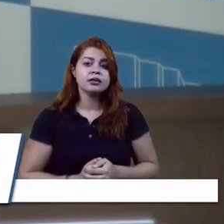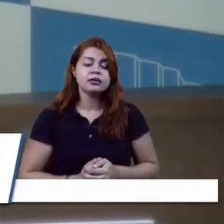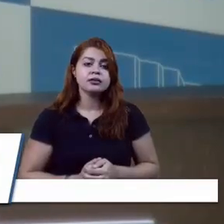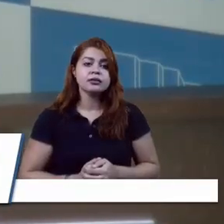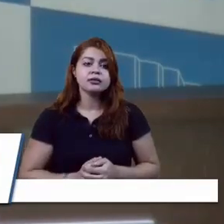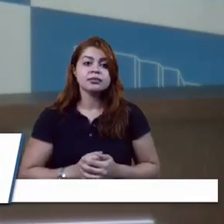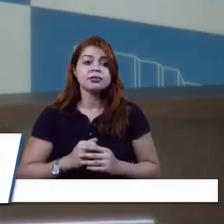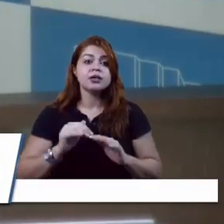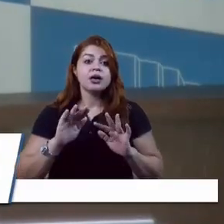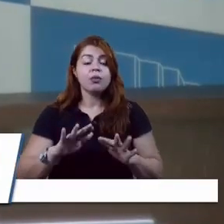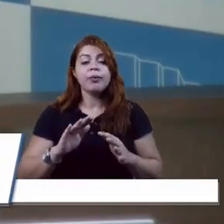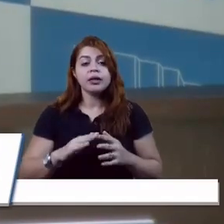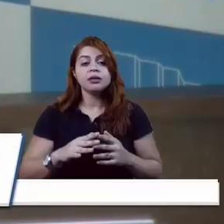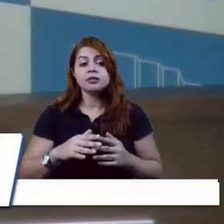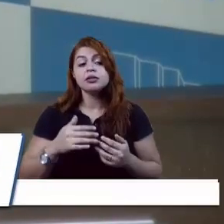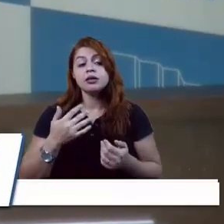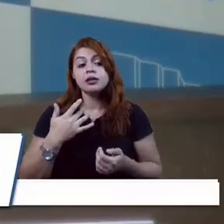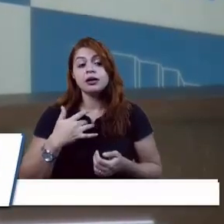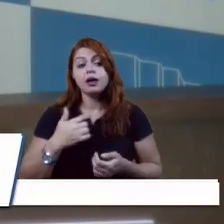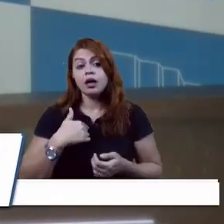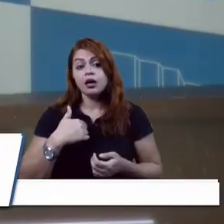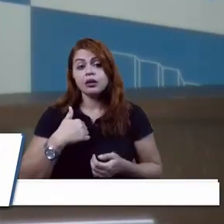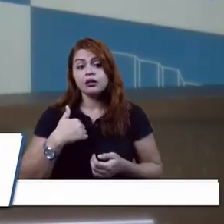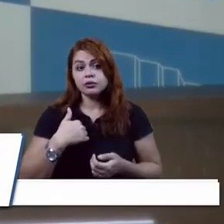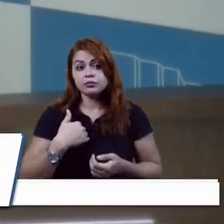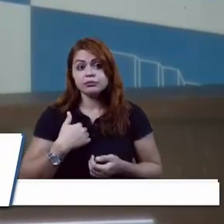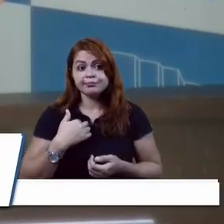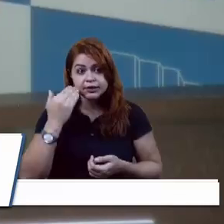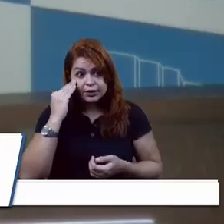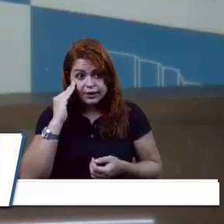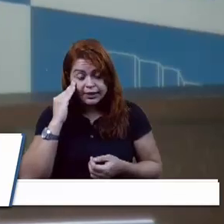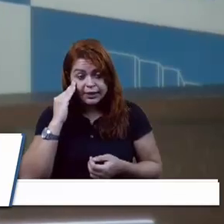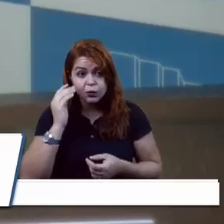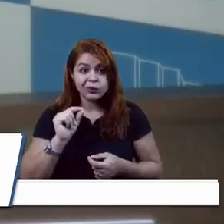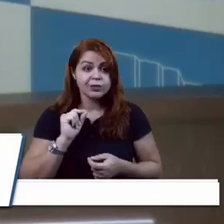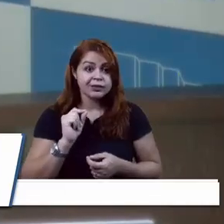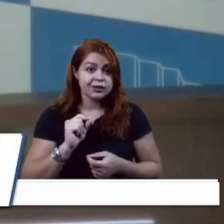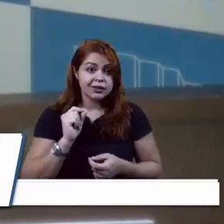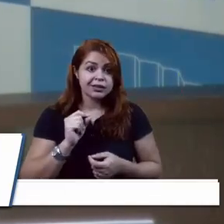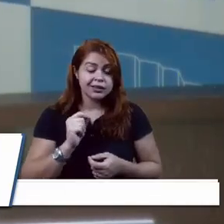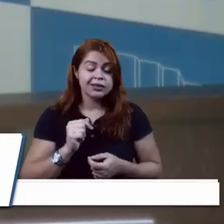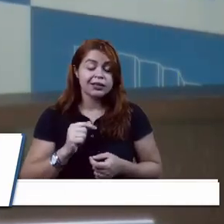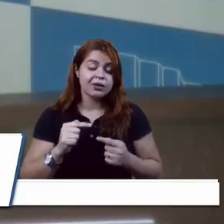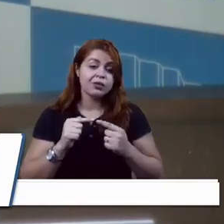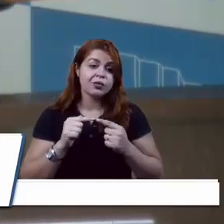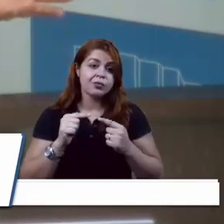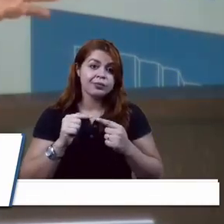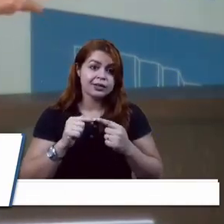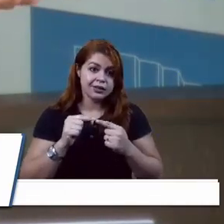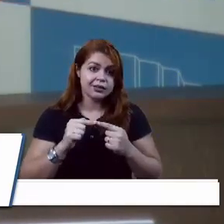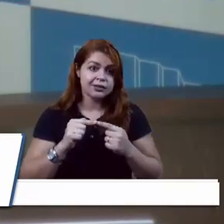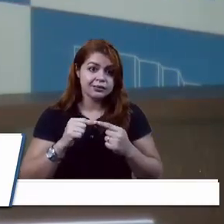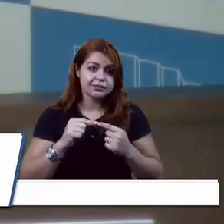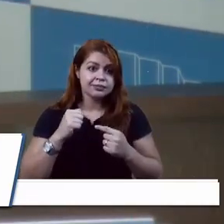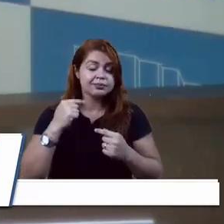questão político-pessoal. Tá? A população que faça as cobranças devidas. Na última